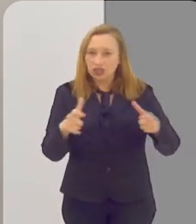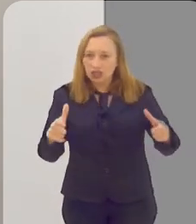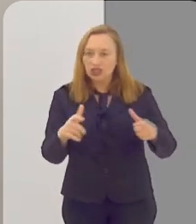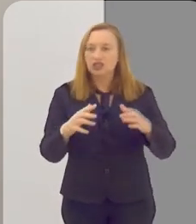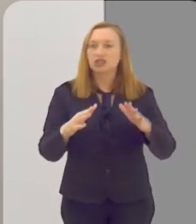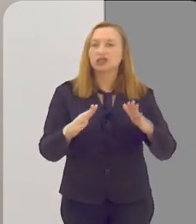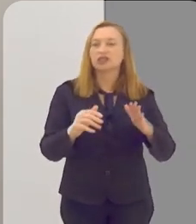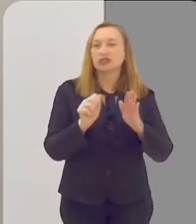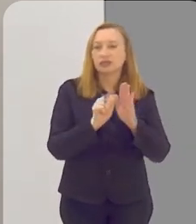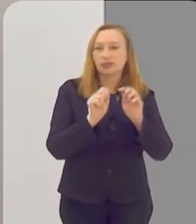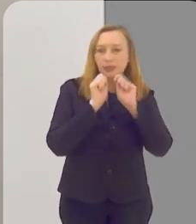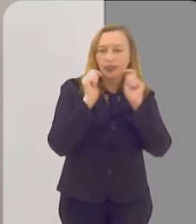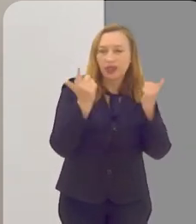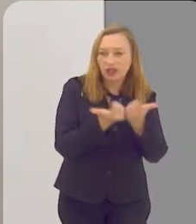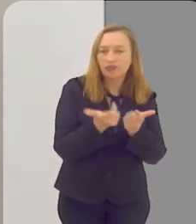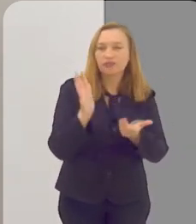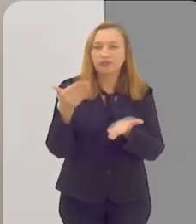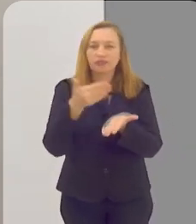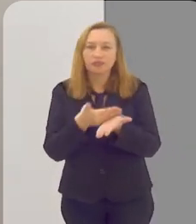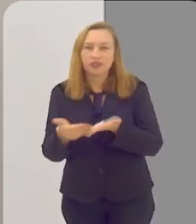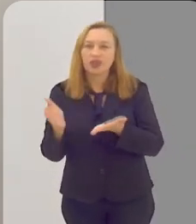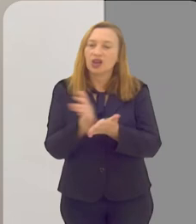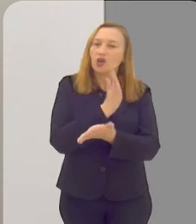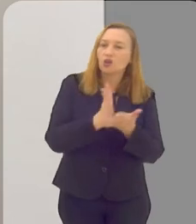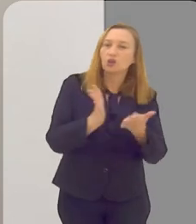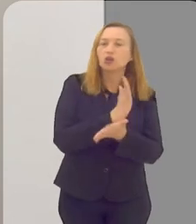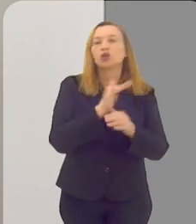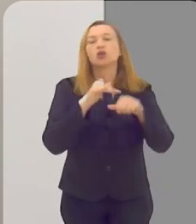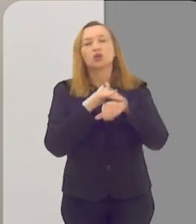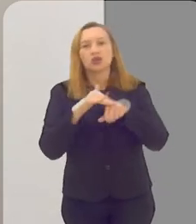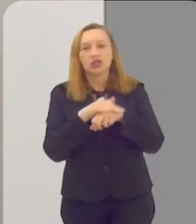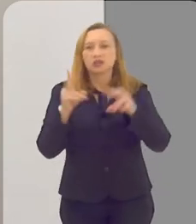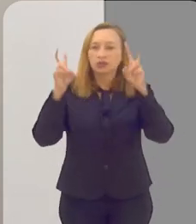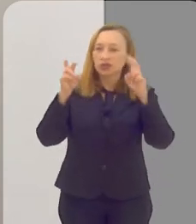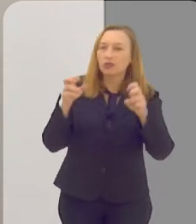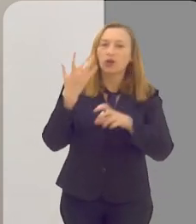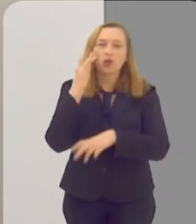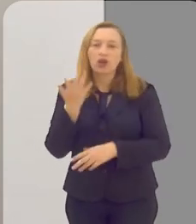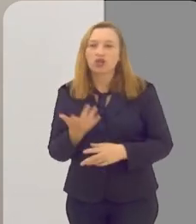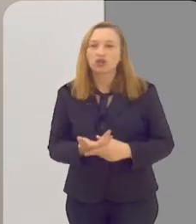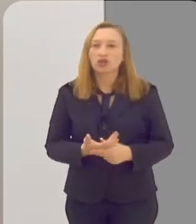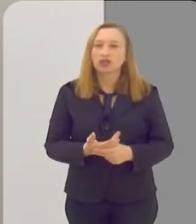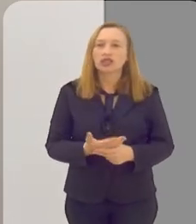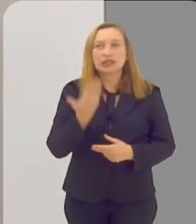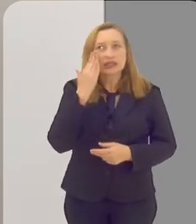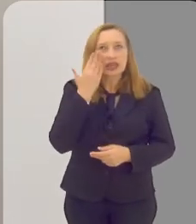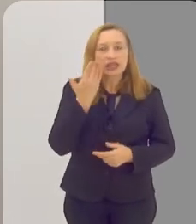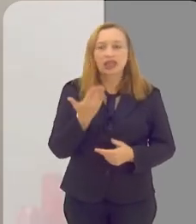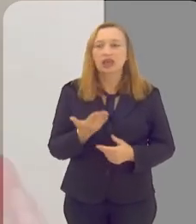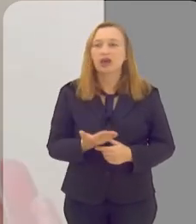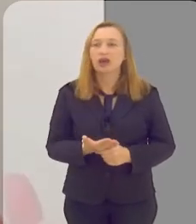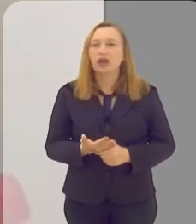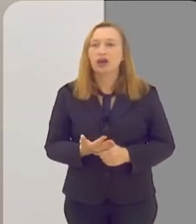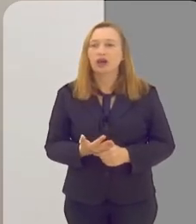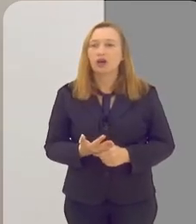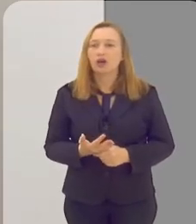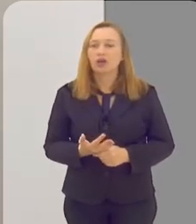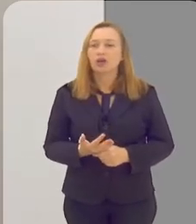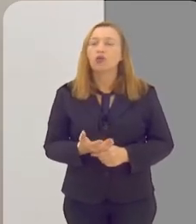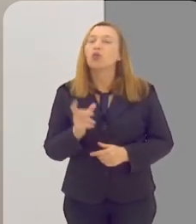né, na Alerj. A gente já até começou algumas conversas sobre isso. Então, eu acho que é